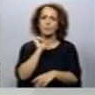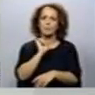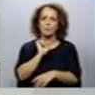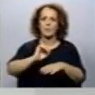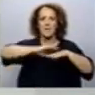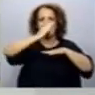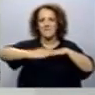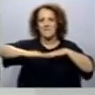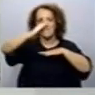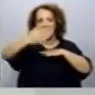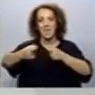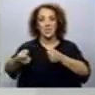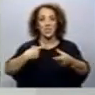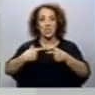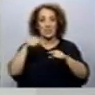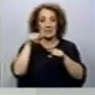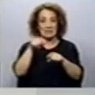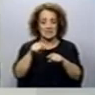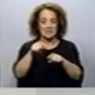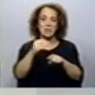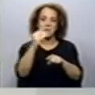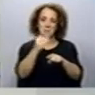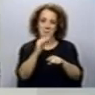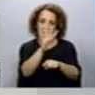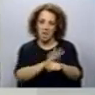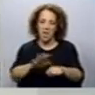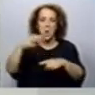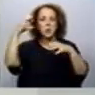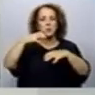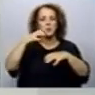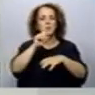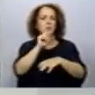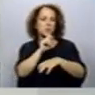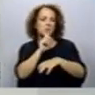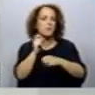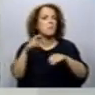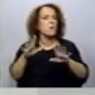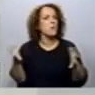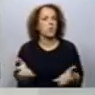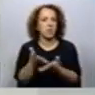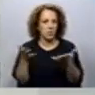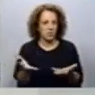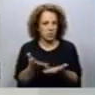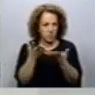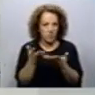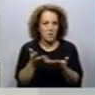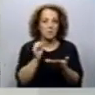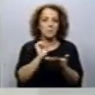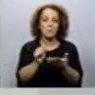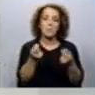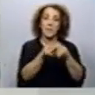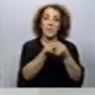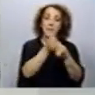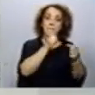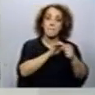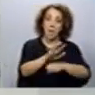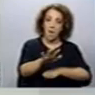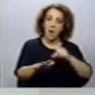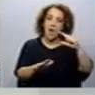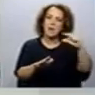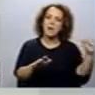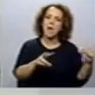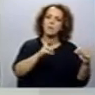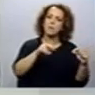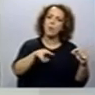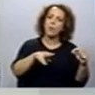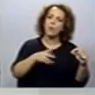sistema montanhoso Monte Junto de Estrela. Poderá haver precipitação fraca, mas é pouco provável, no litoral a norte do Cabo Mondego. Para as regiões